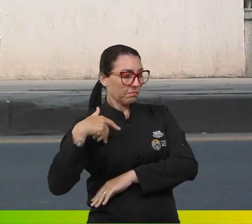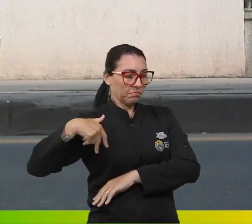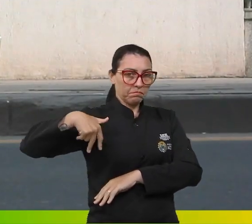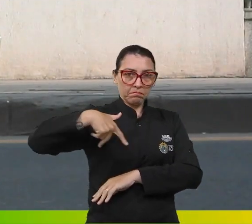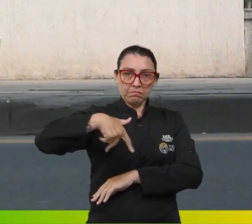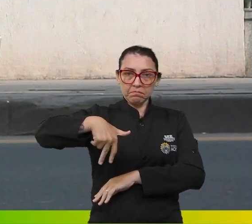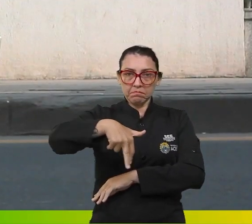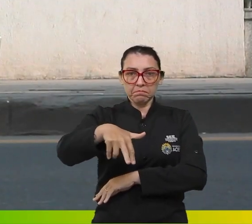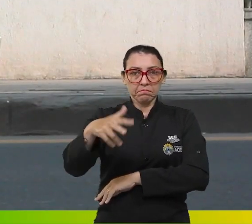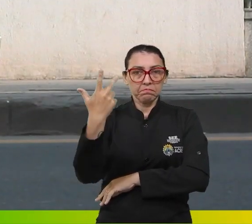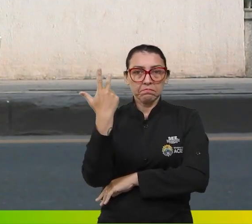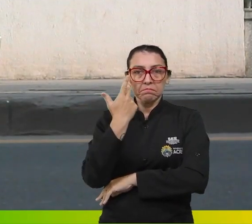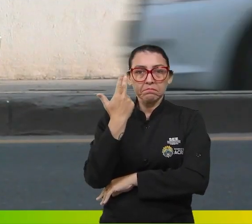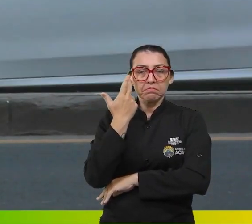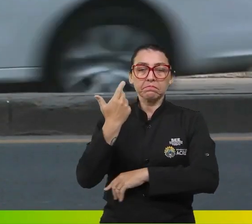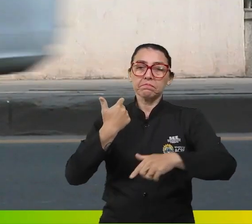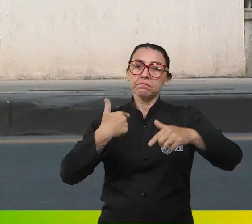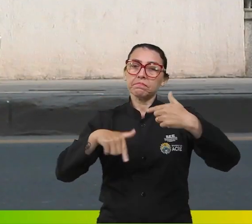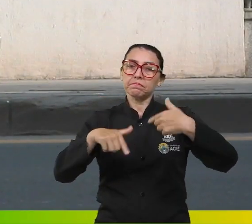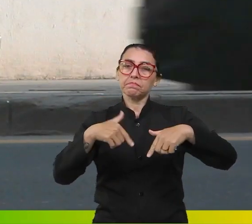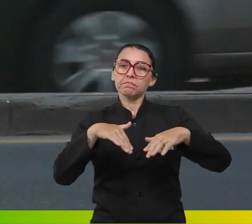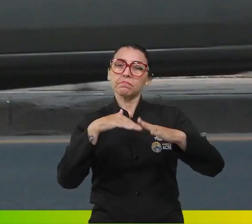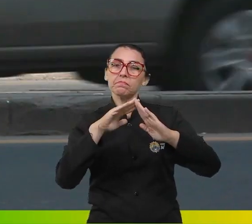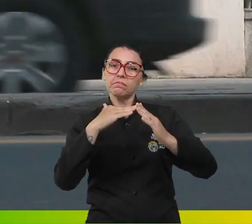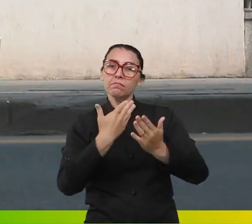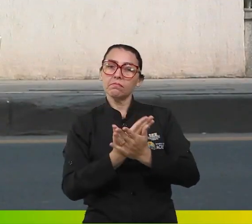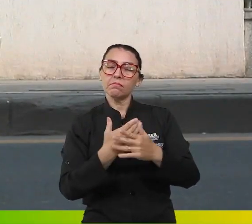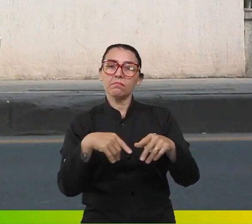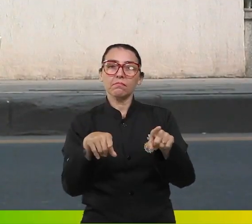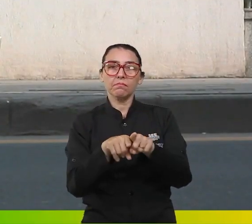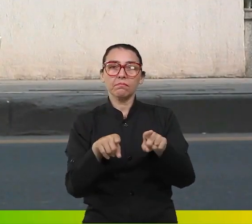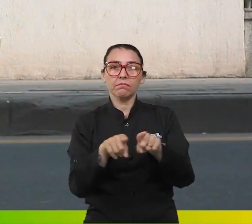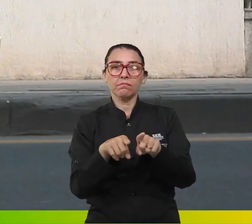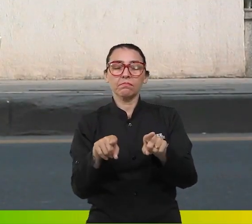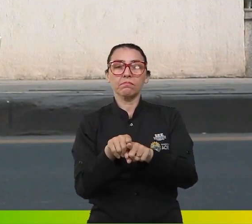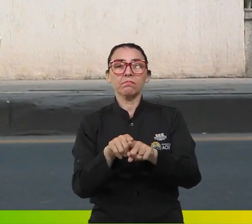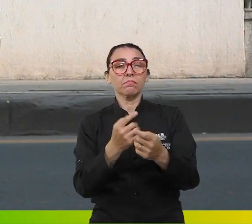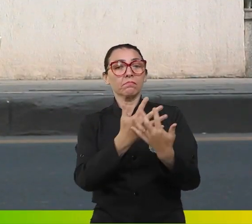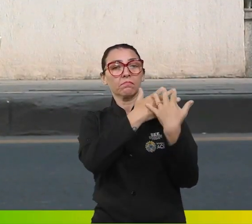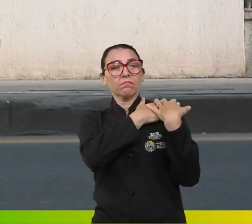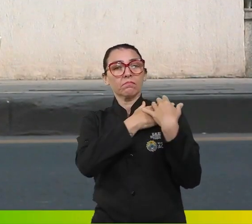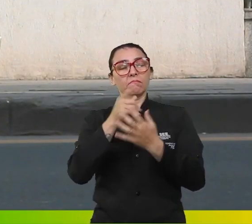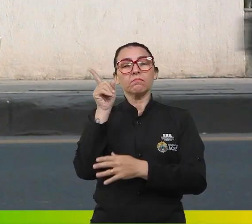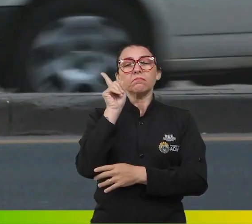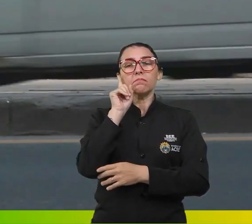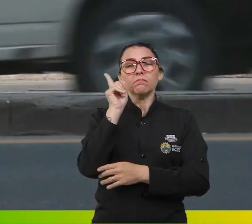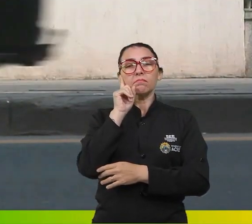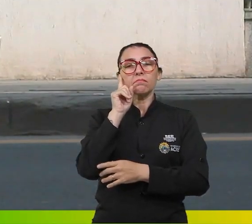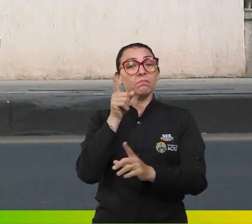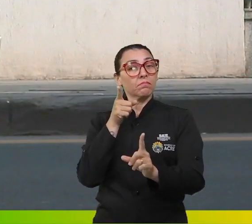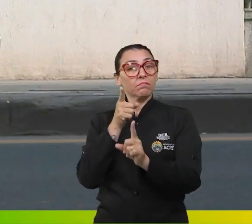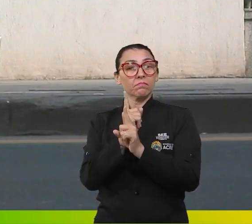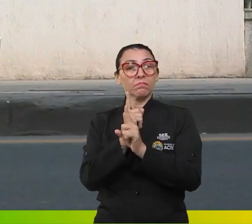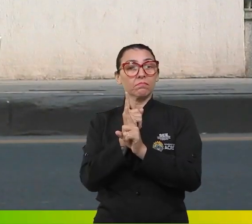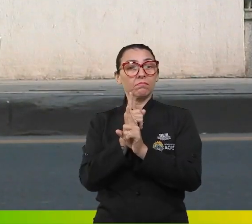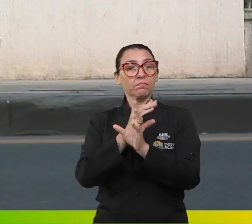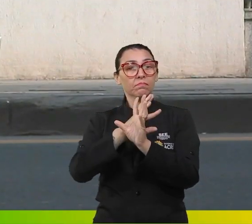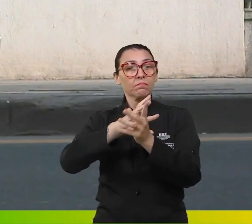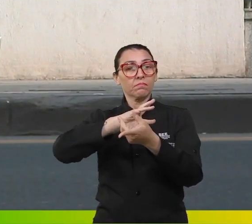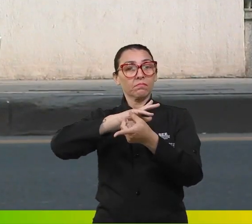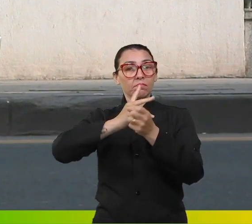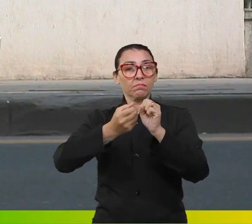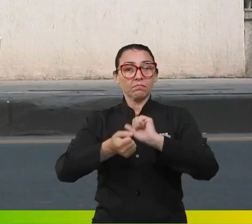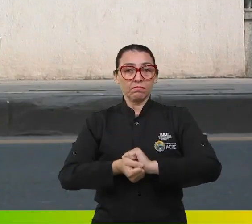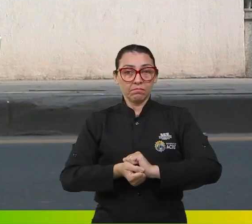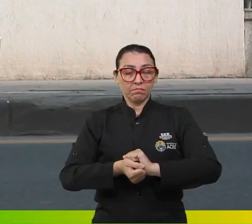vida para o trabalho, para a escola, enfim, para seus compromissos diários. E as artes cênicas, a arte